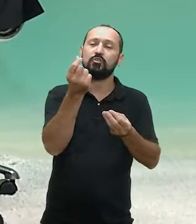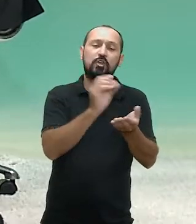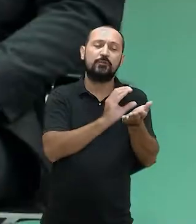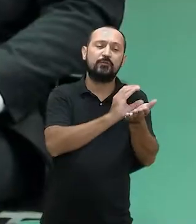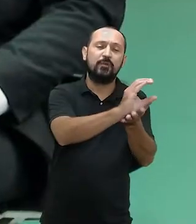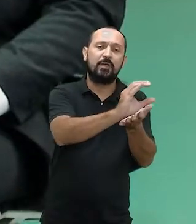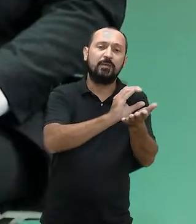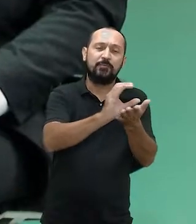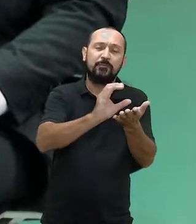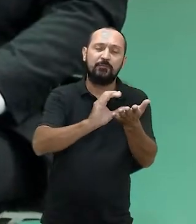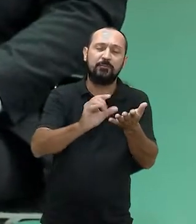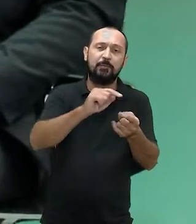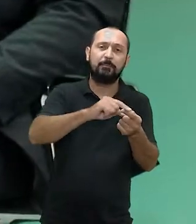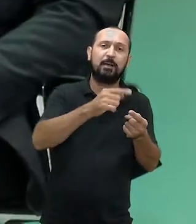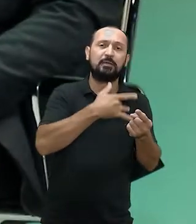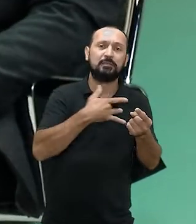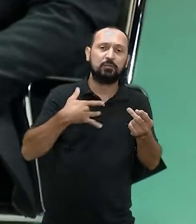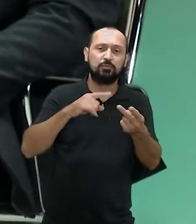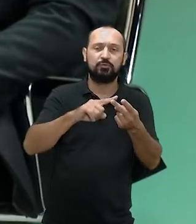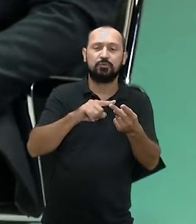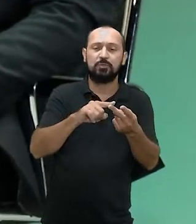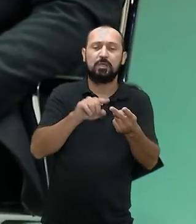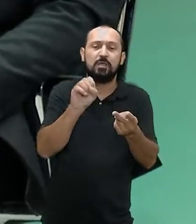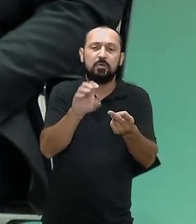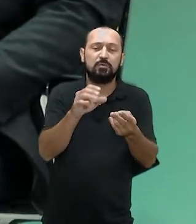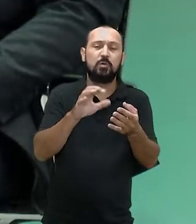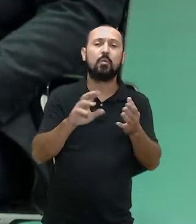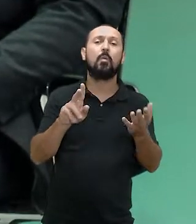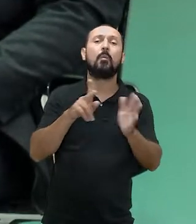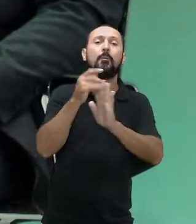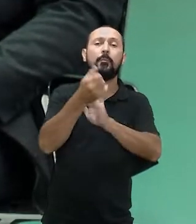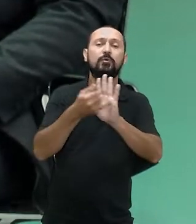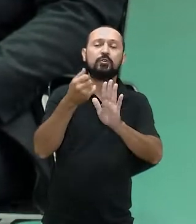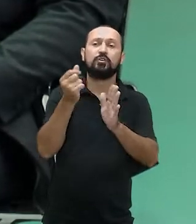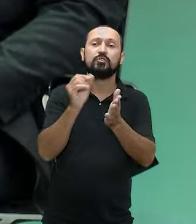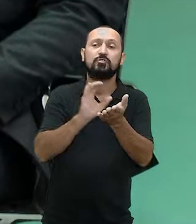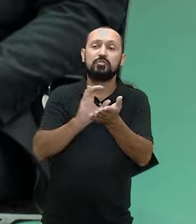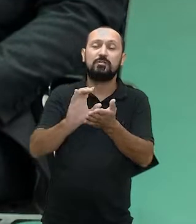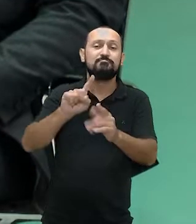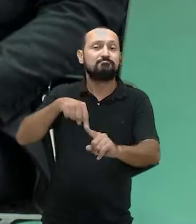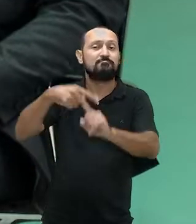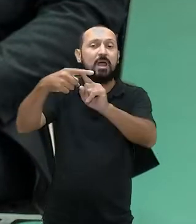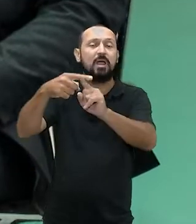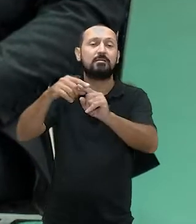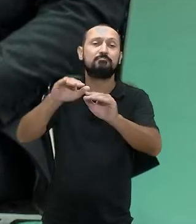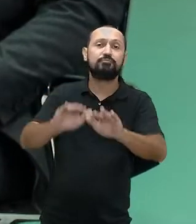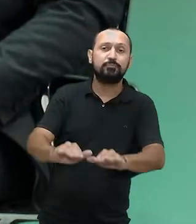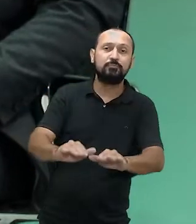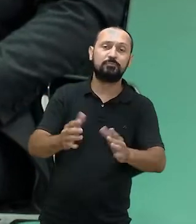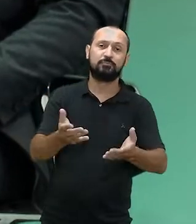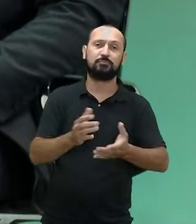com educação, qual é o programa do governo, aonde você vai investir mais ou menos.